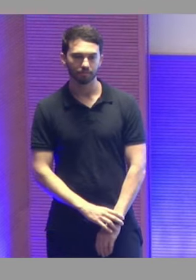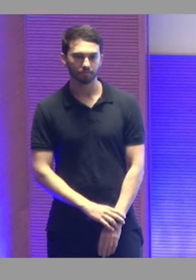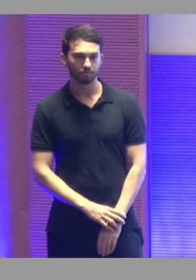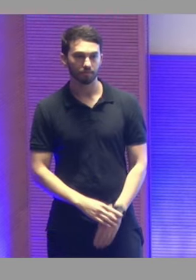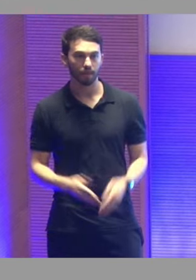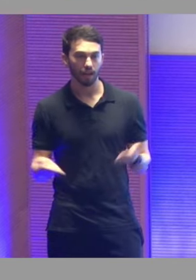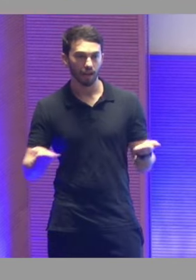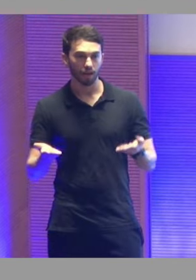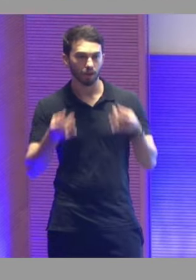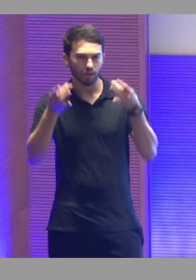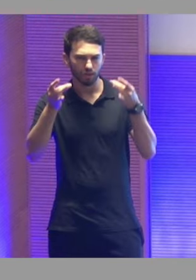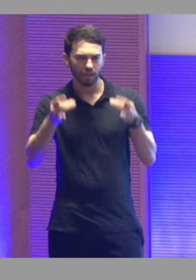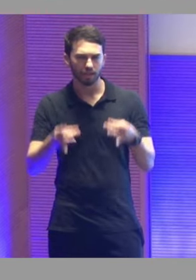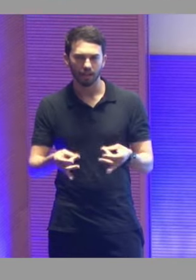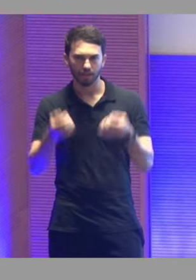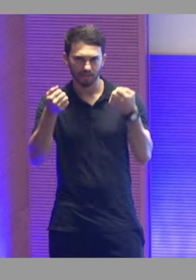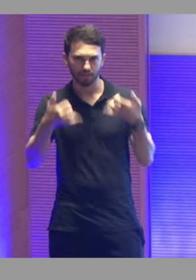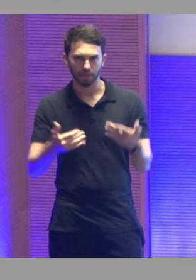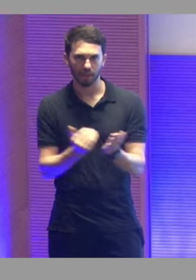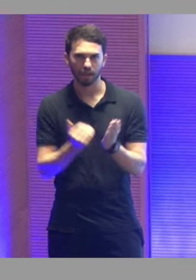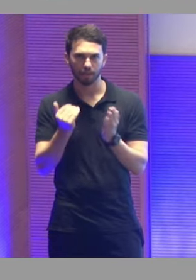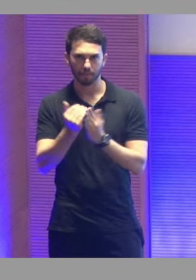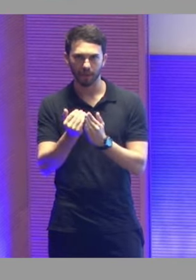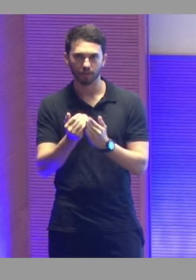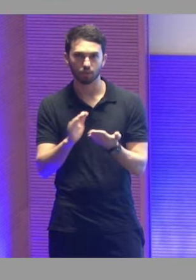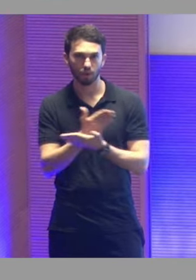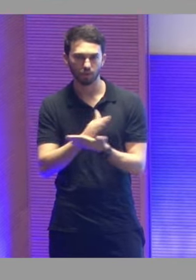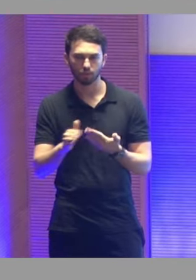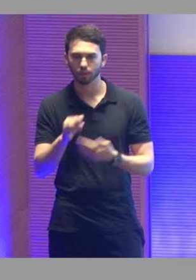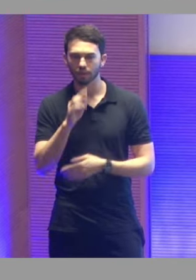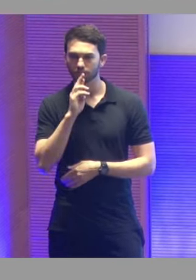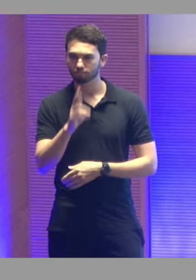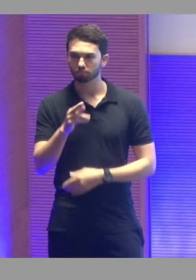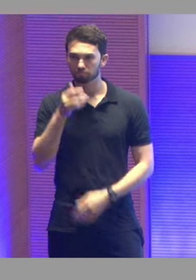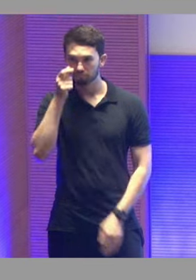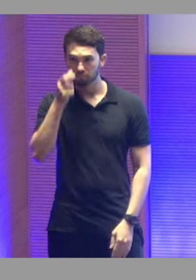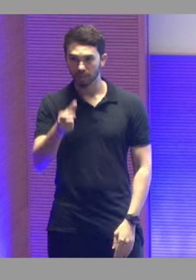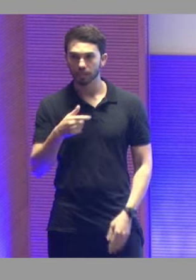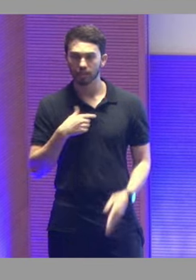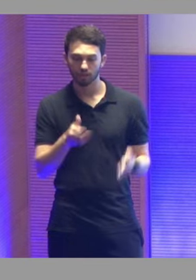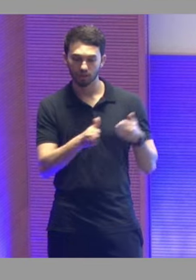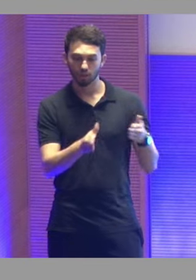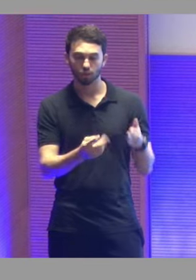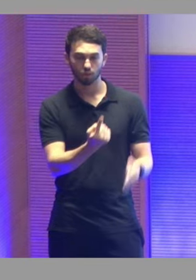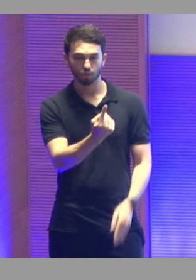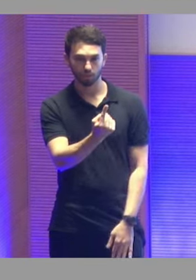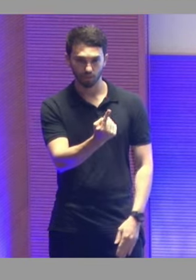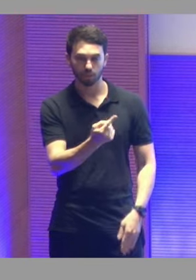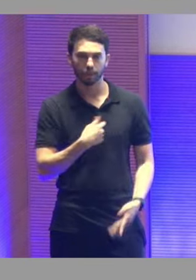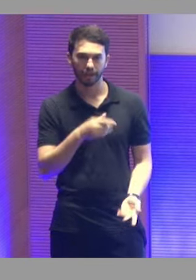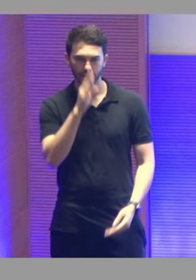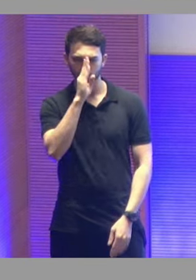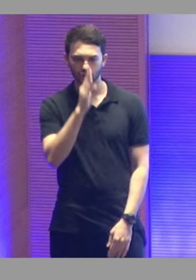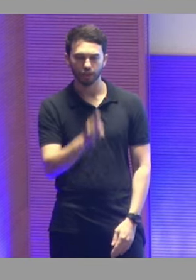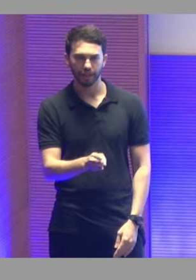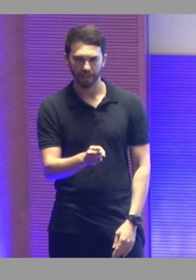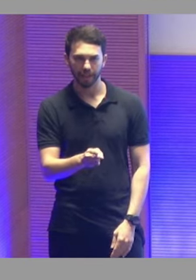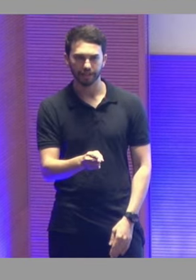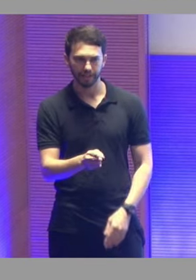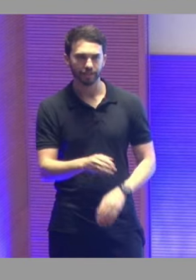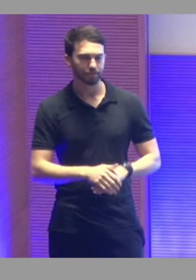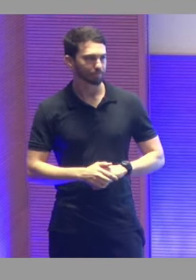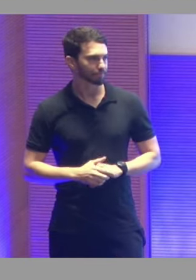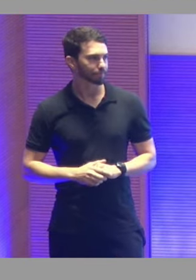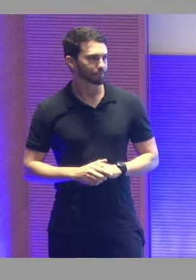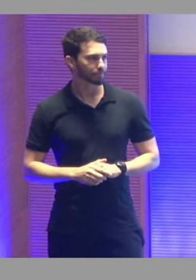agora vou entrar com mais detalhes com mais calma em alguns resultados interessantes de Esopo um que são essas emissões em diretas das